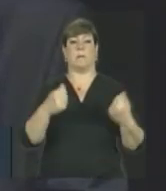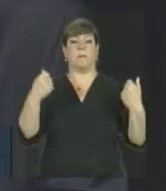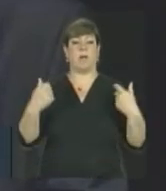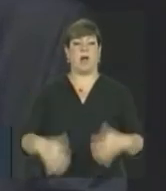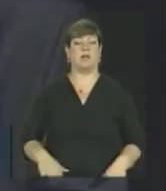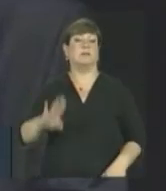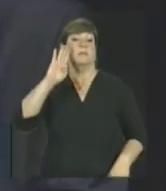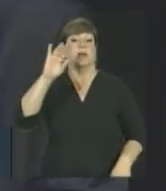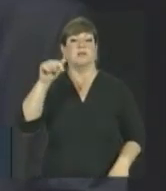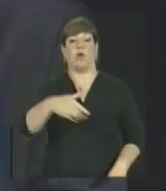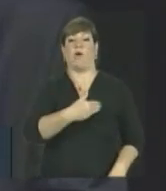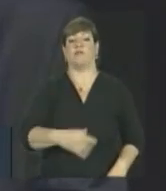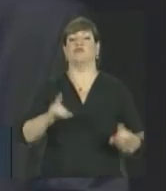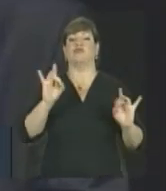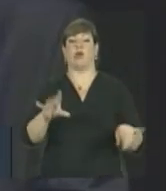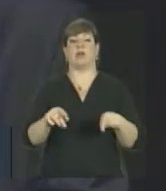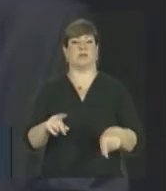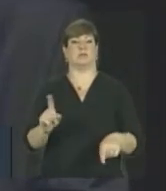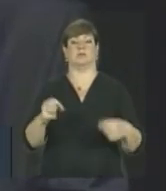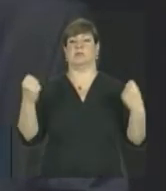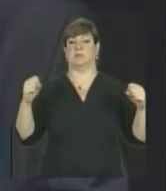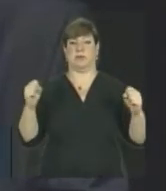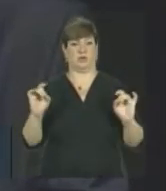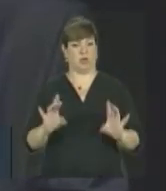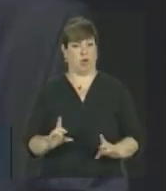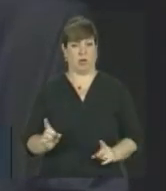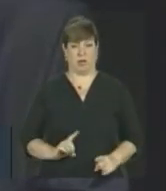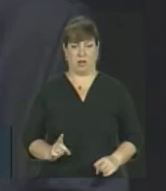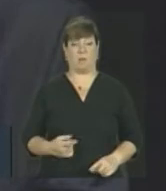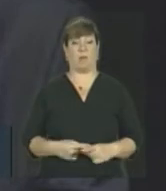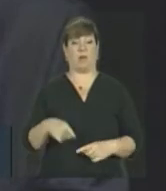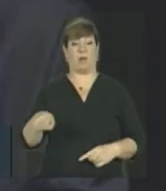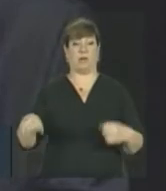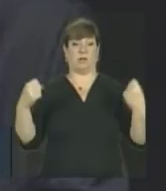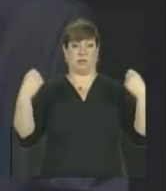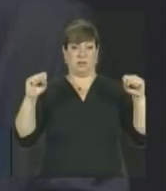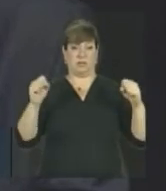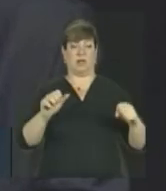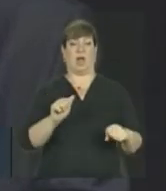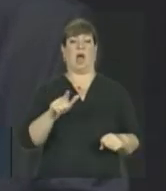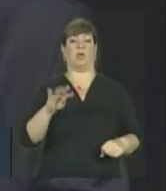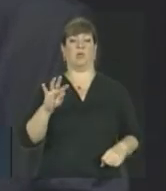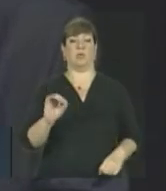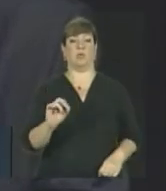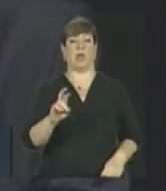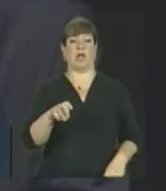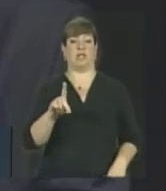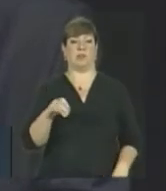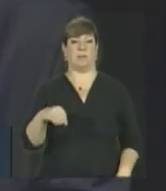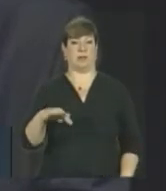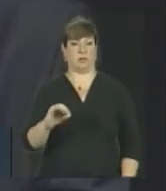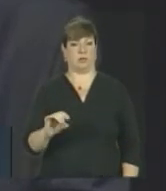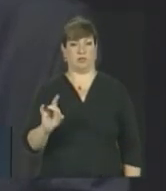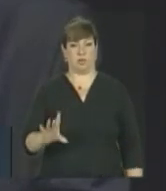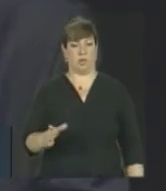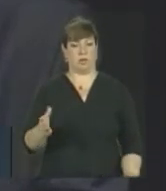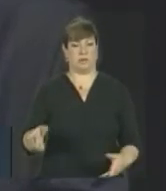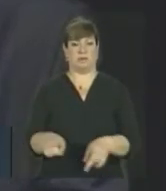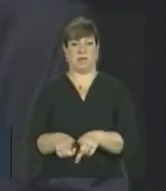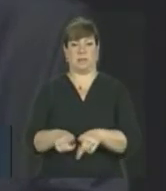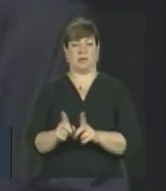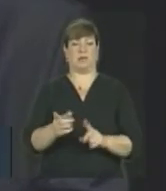governo com o esporte e nem com o esporte de alto rendimento. Nos